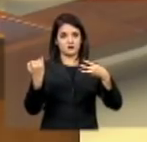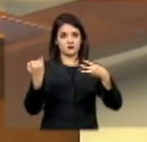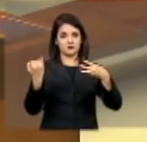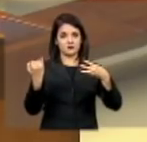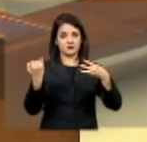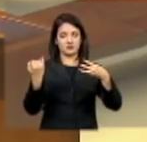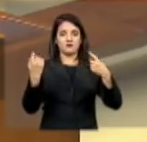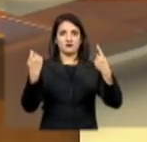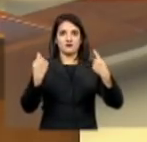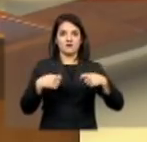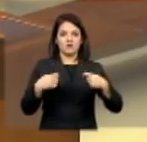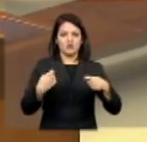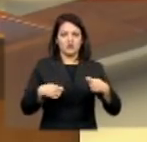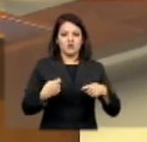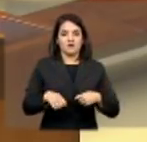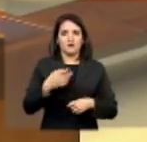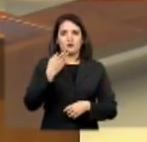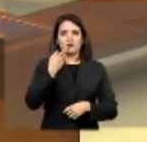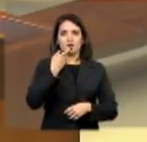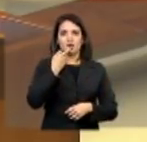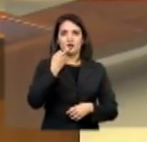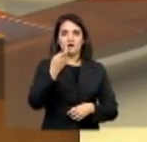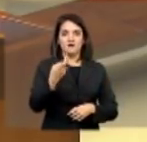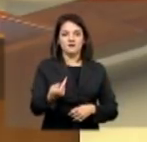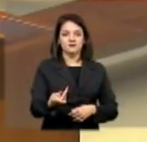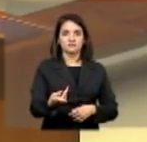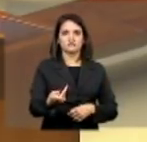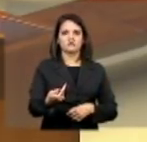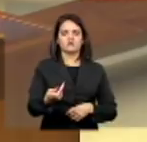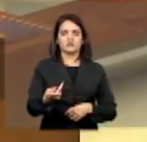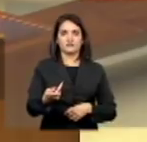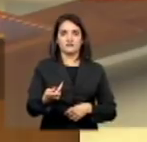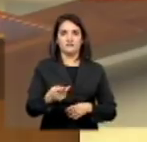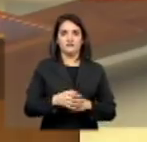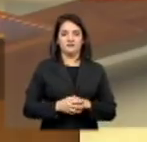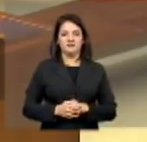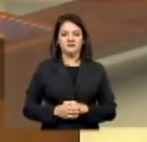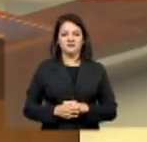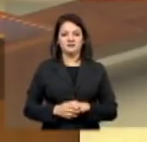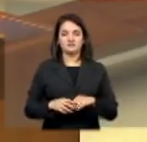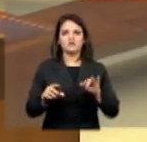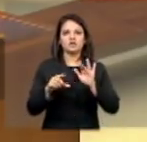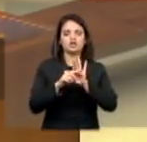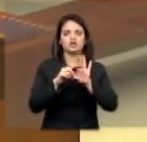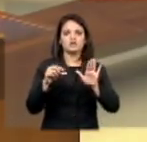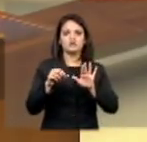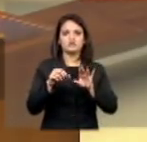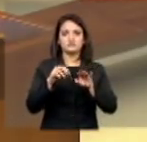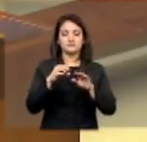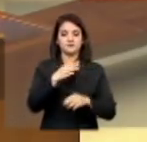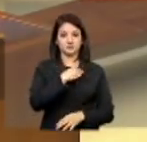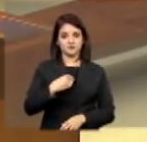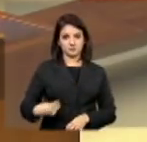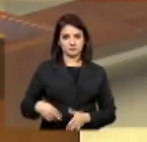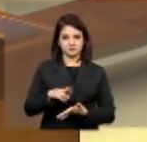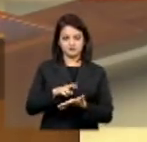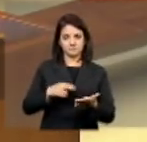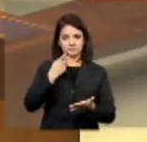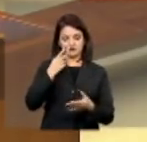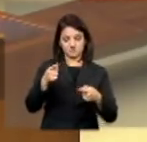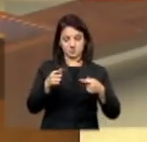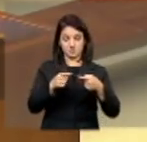ressalva ou apontamentos do ministro relator que diz respeito o primeiro